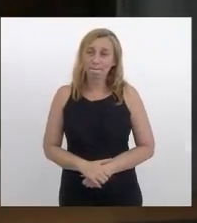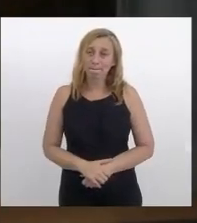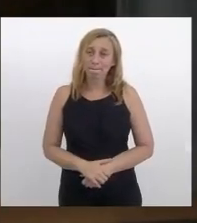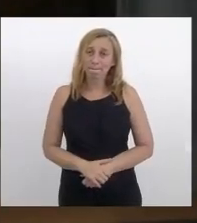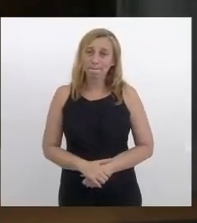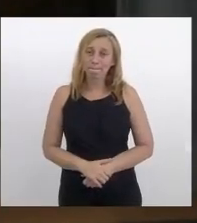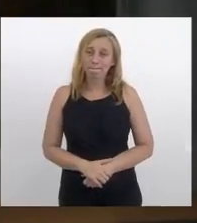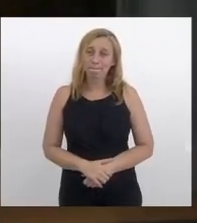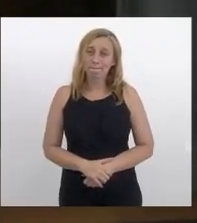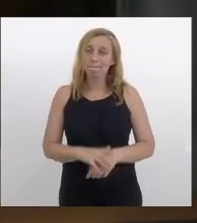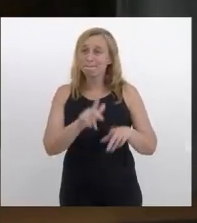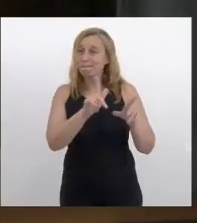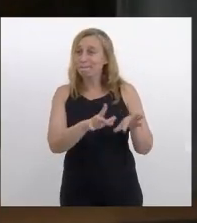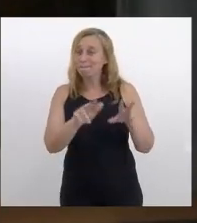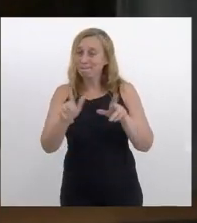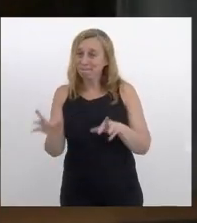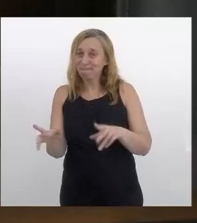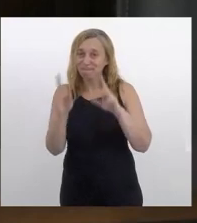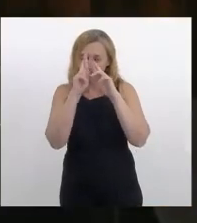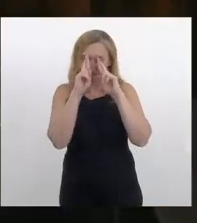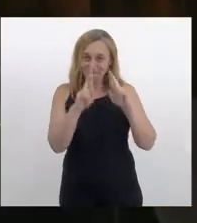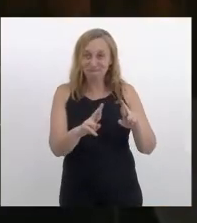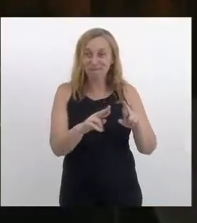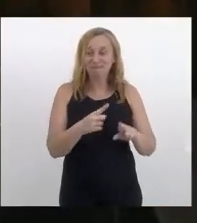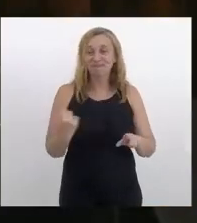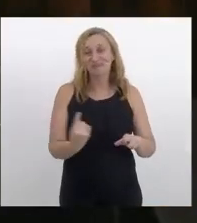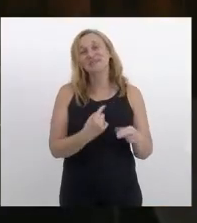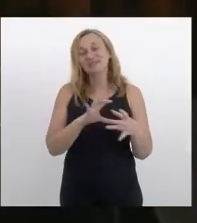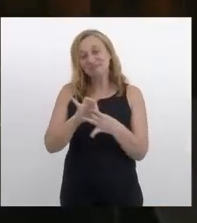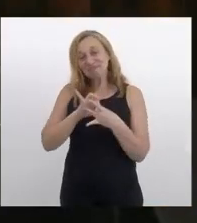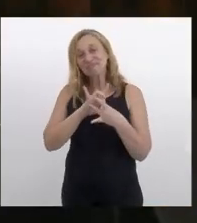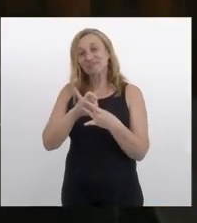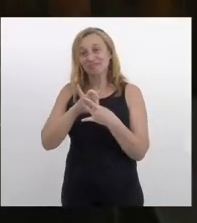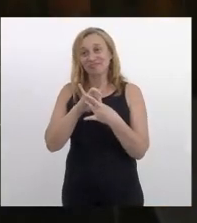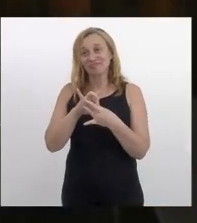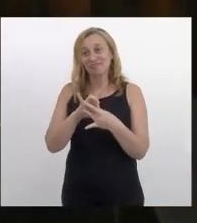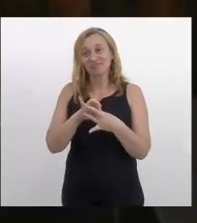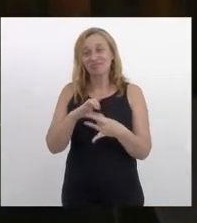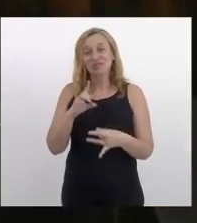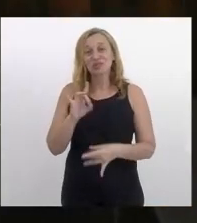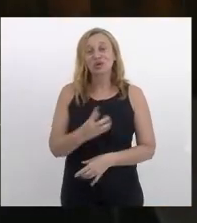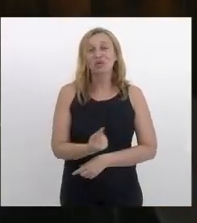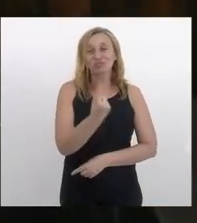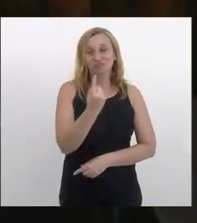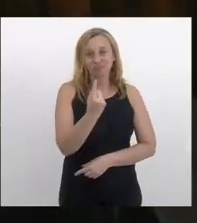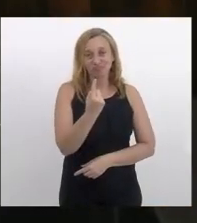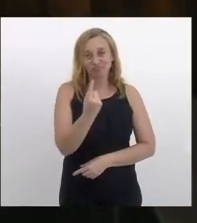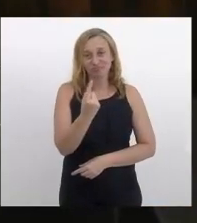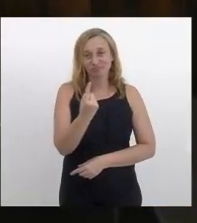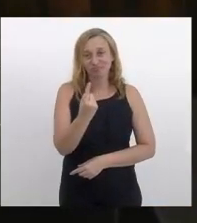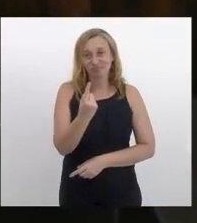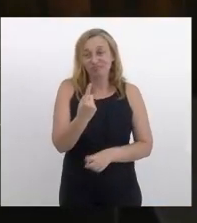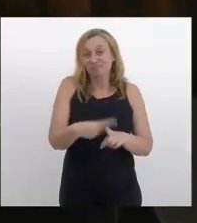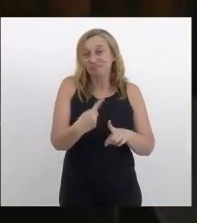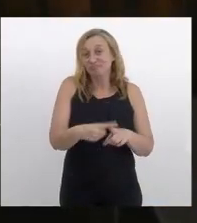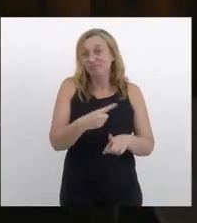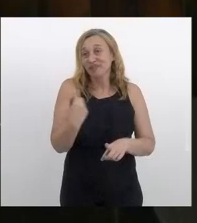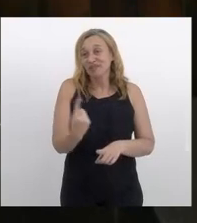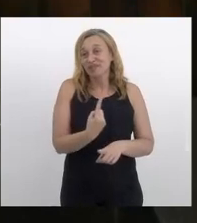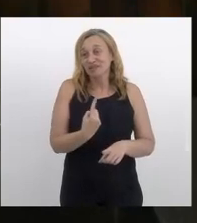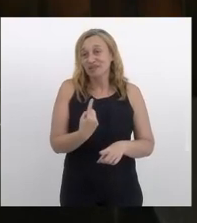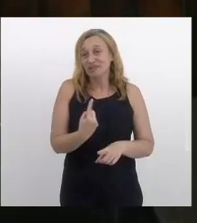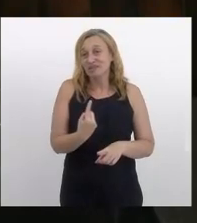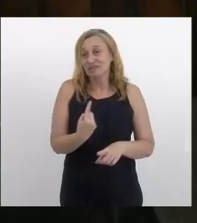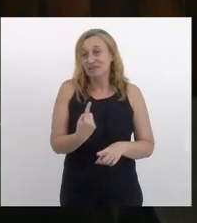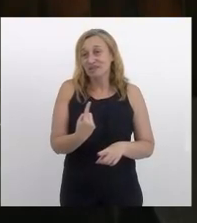Resguardadas as nossas diferenças, somos unidos, somos um só, porque a nossa meta é